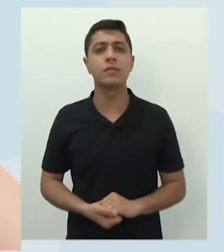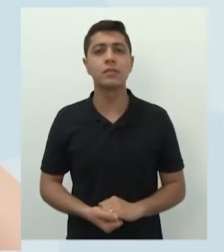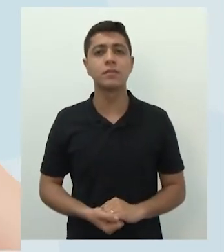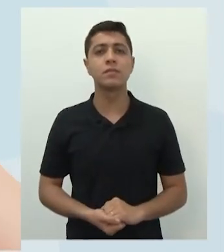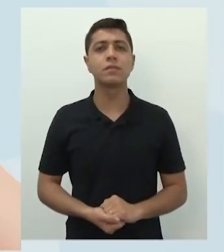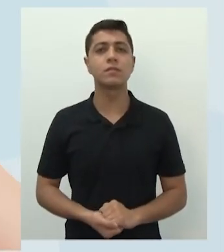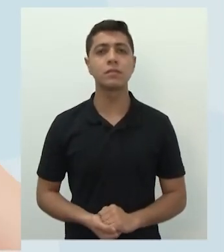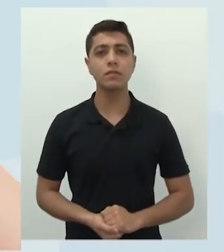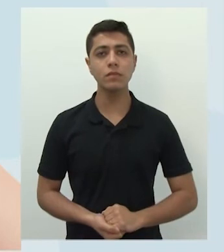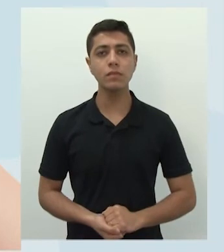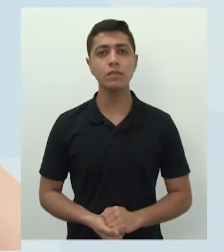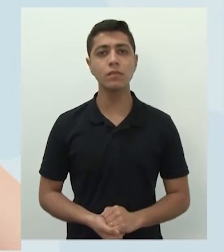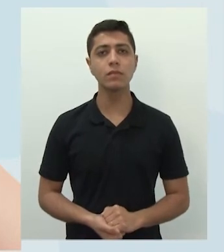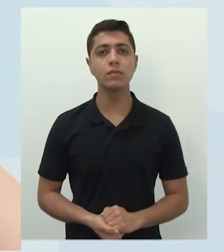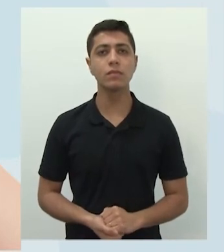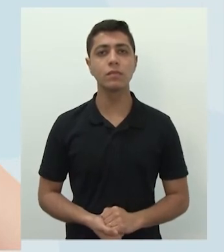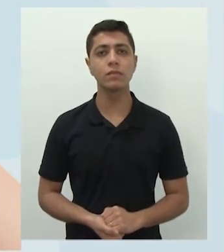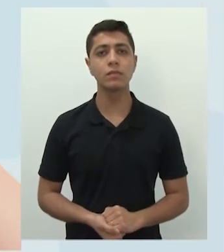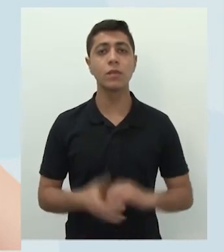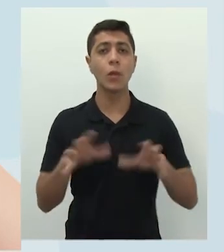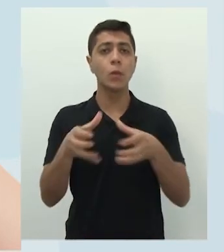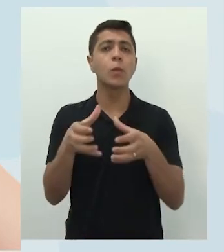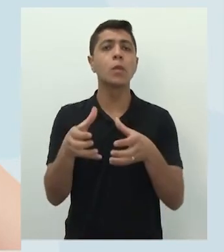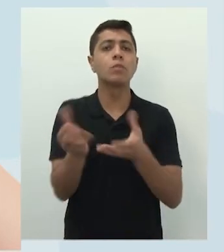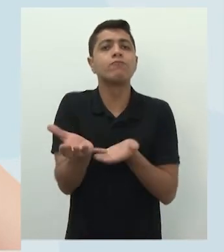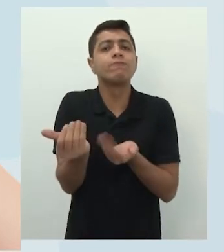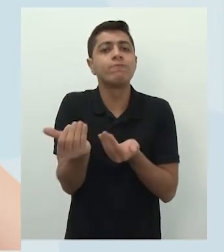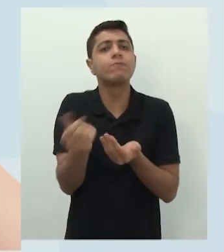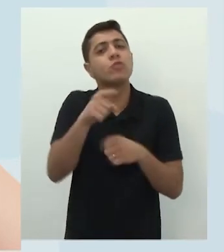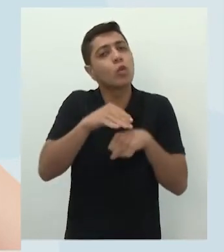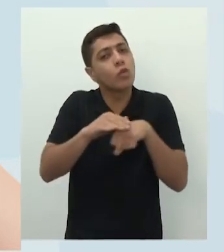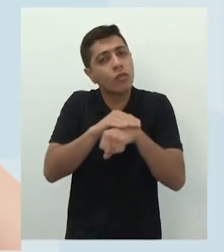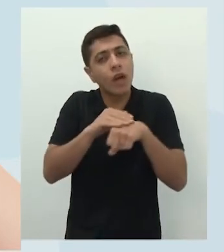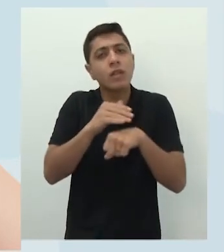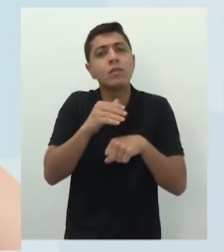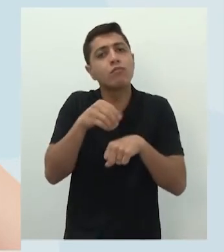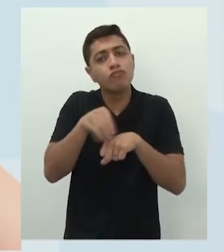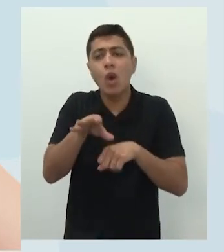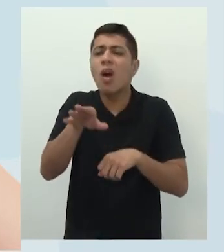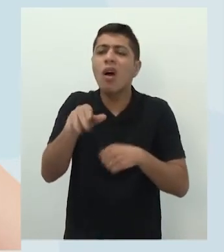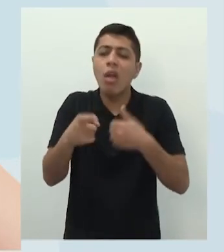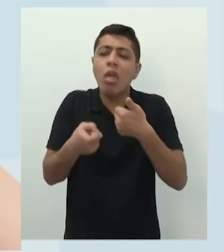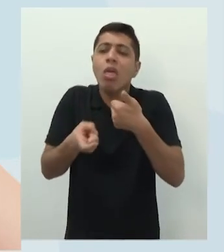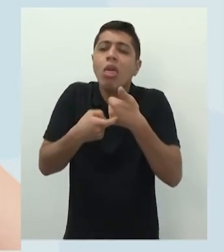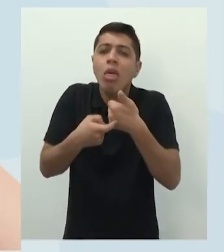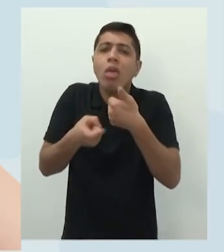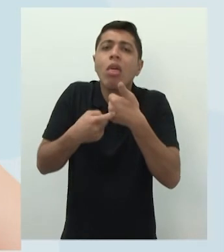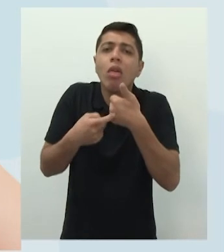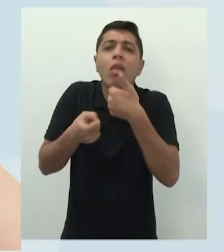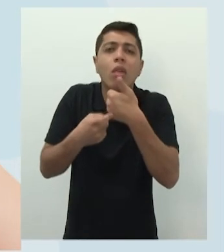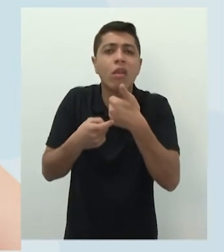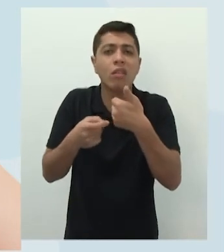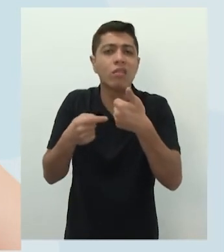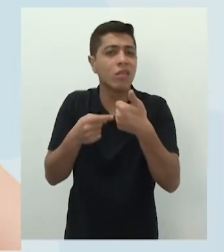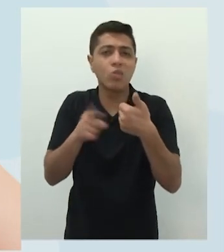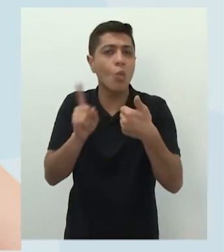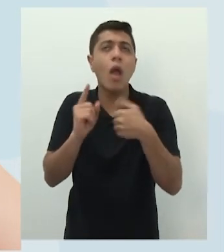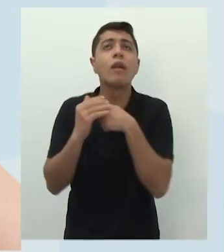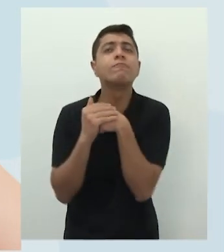Tomar cuidado com aquele discurso do que é: eu não nasci nessa geração, eu não sei mexer. Lembra que você